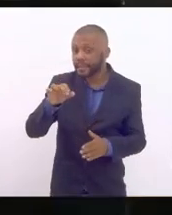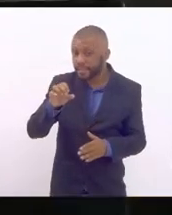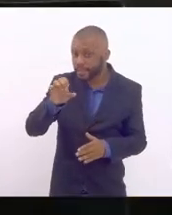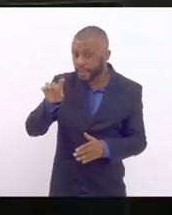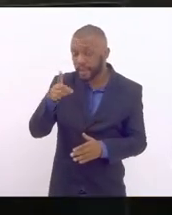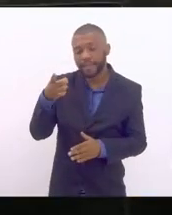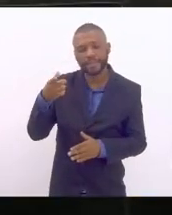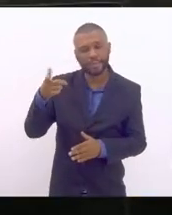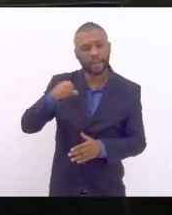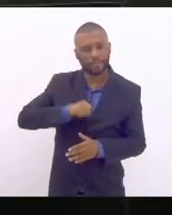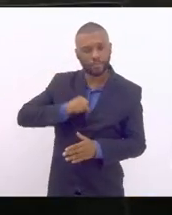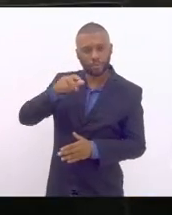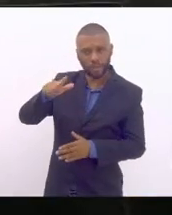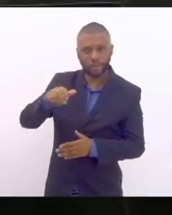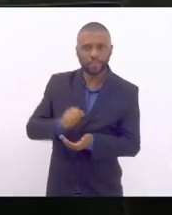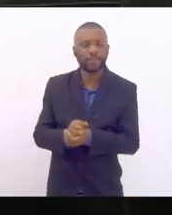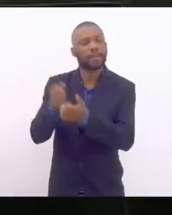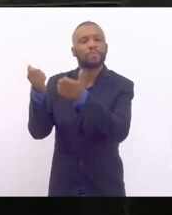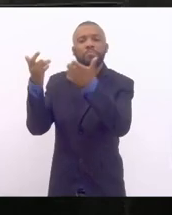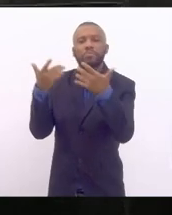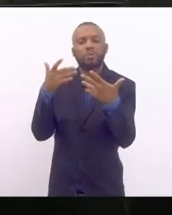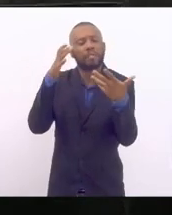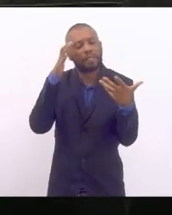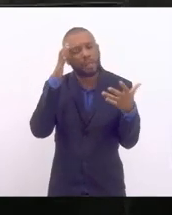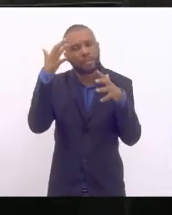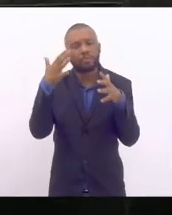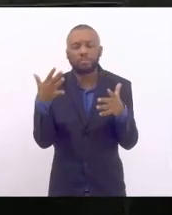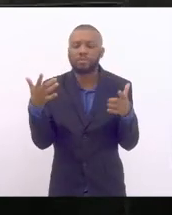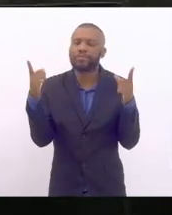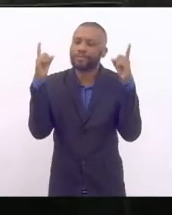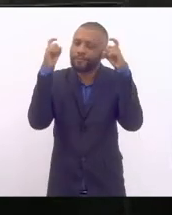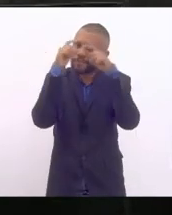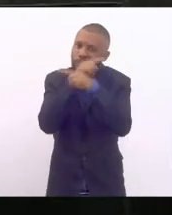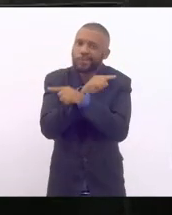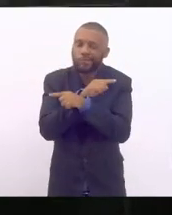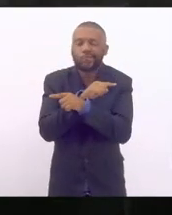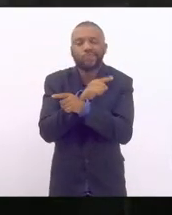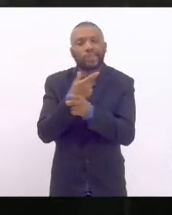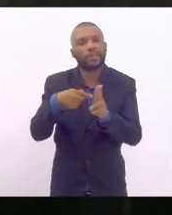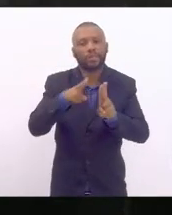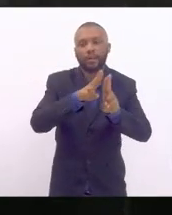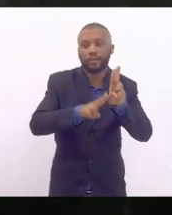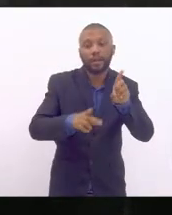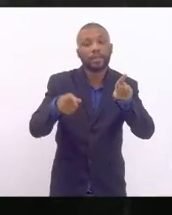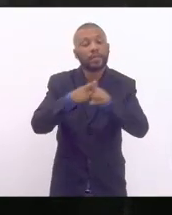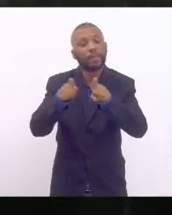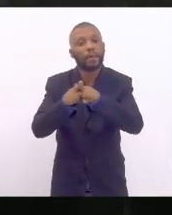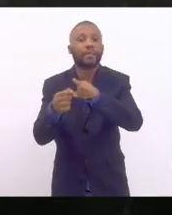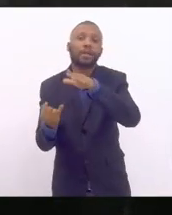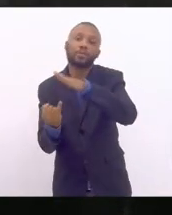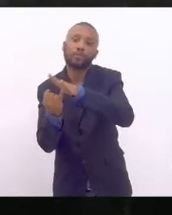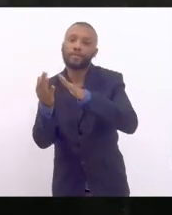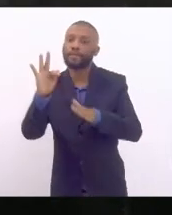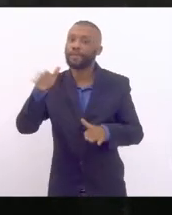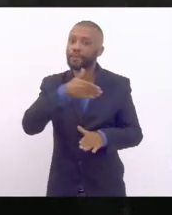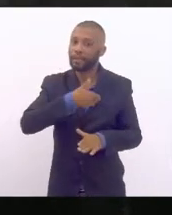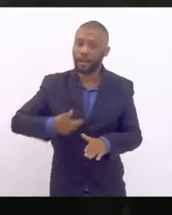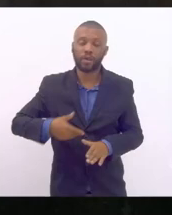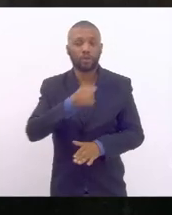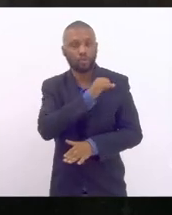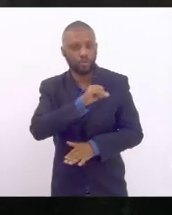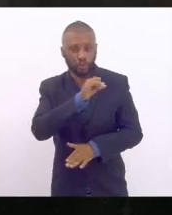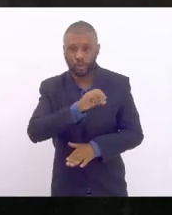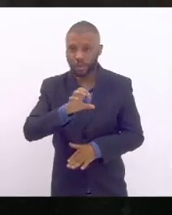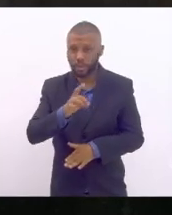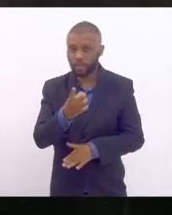da dramática situação da Universidade todas as instituições de ensino Federal no Rio de Janeiro o Eduardo para